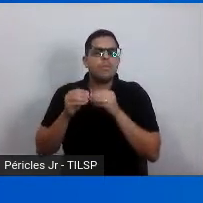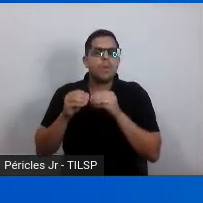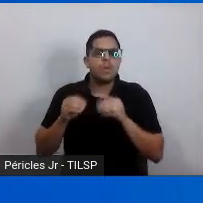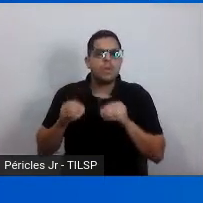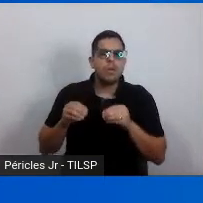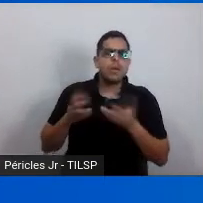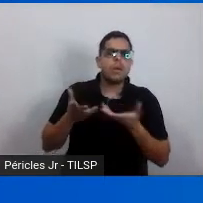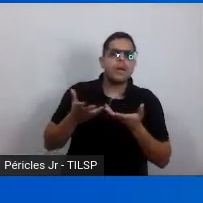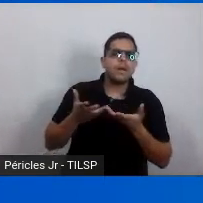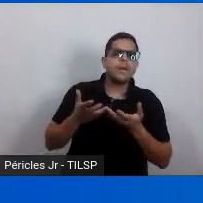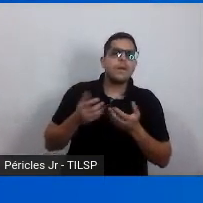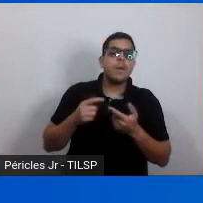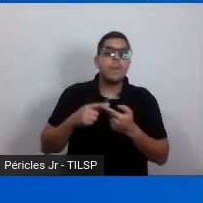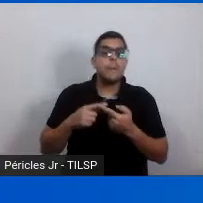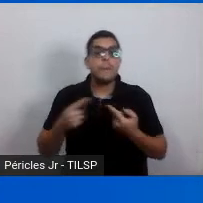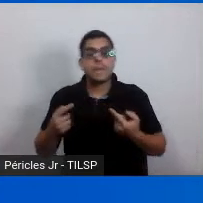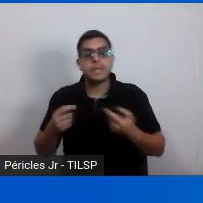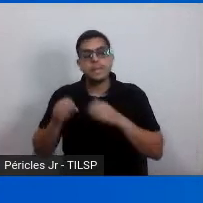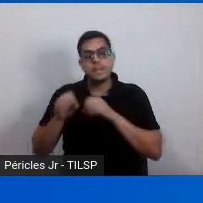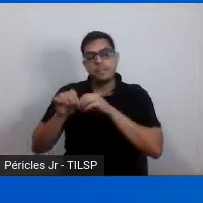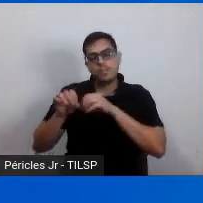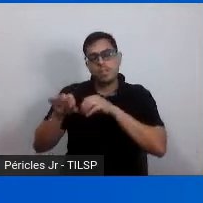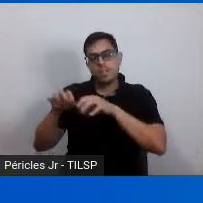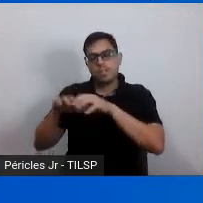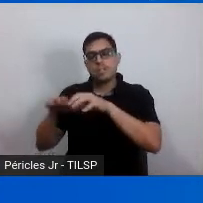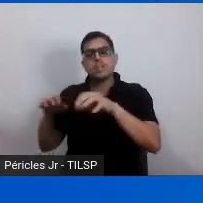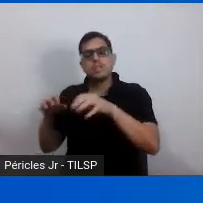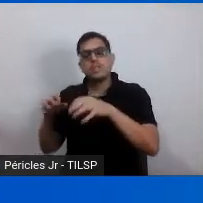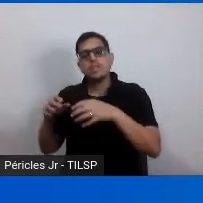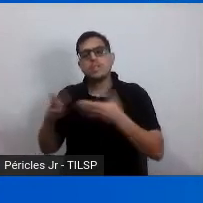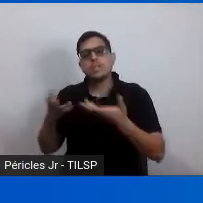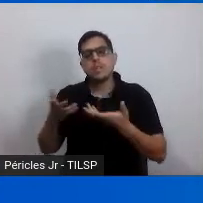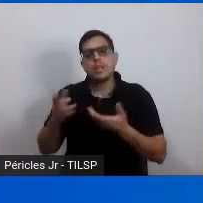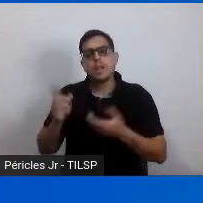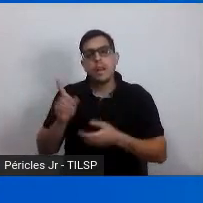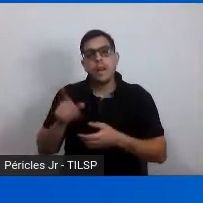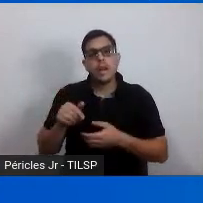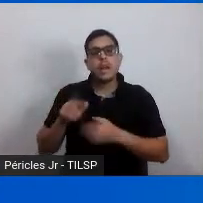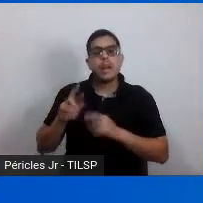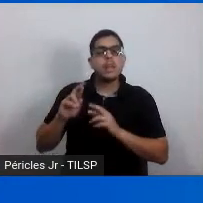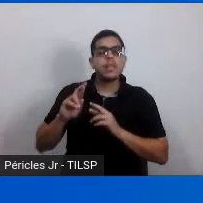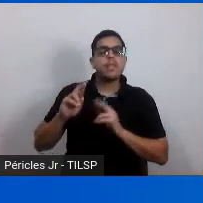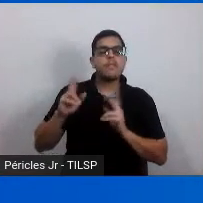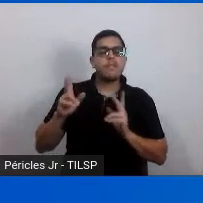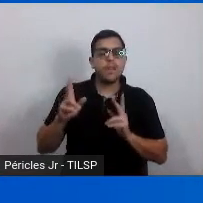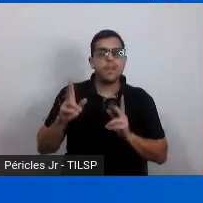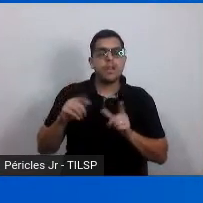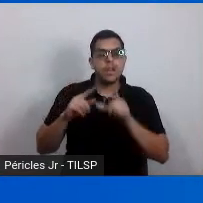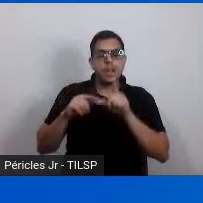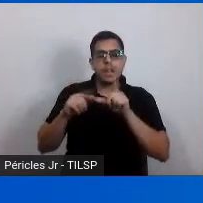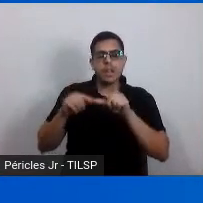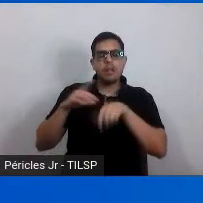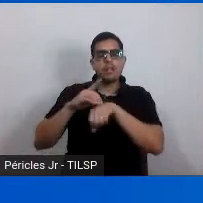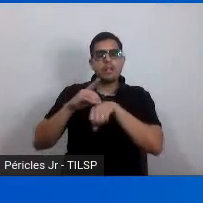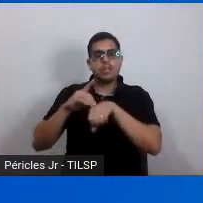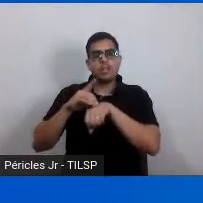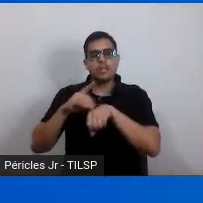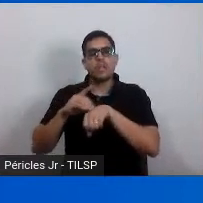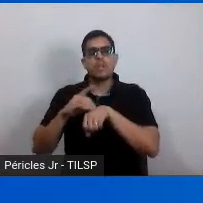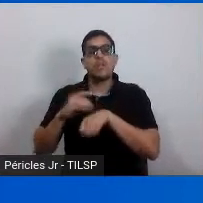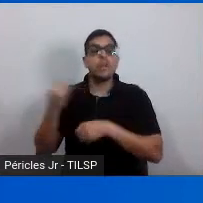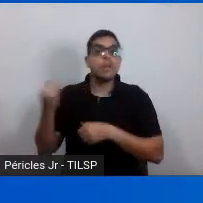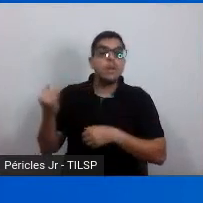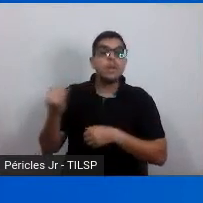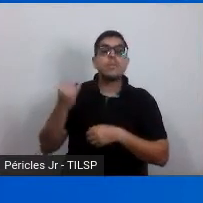de letramento digital e talvez seja um assunto que se fale pouco no ensino superior ainda ou diante da necessidade da importância